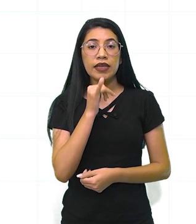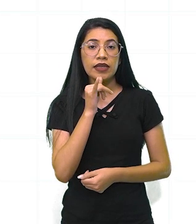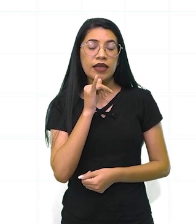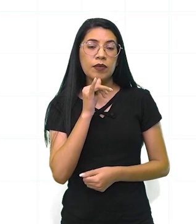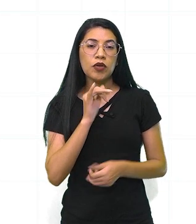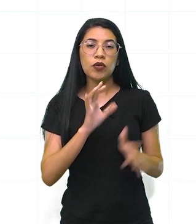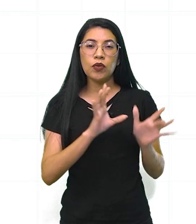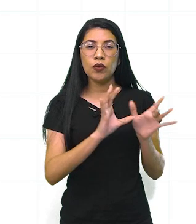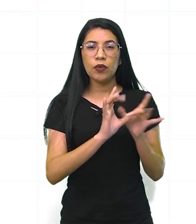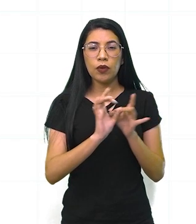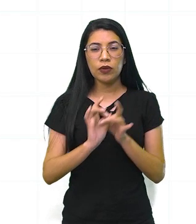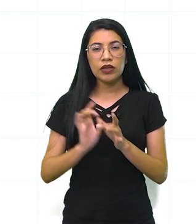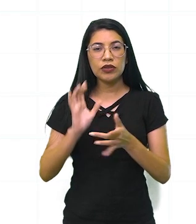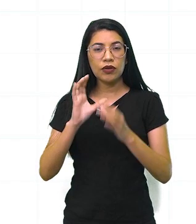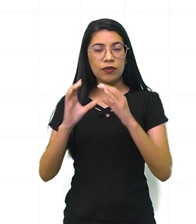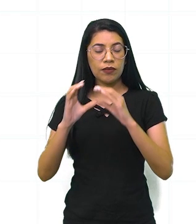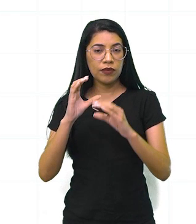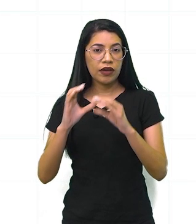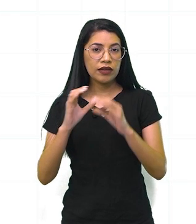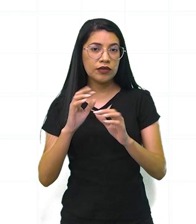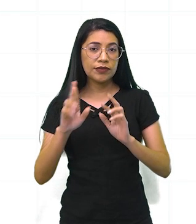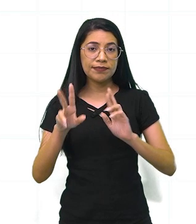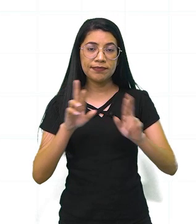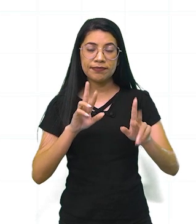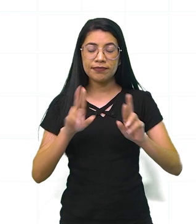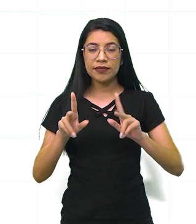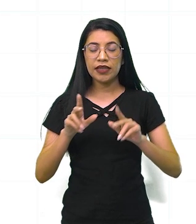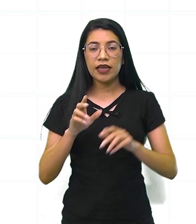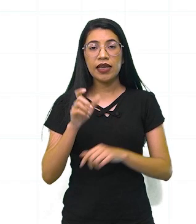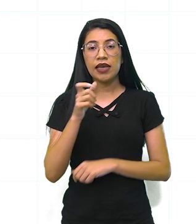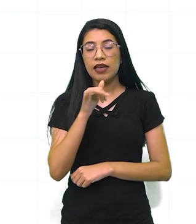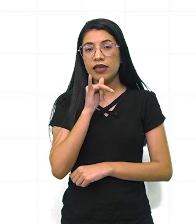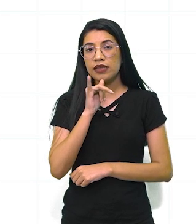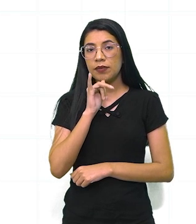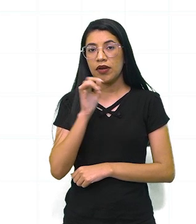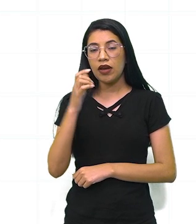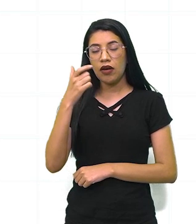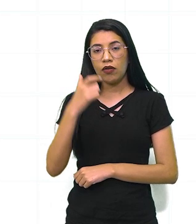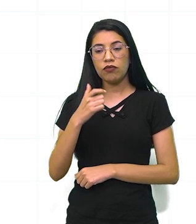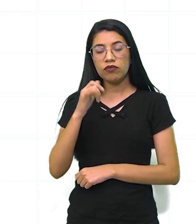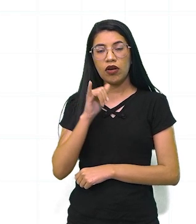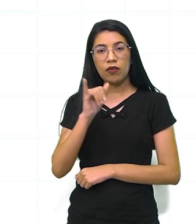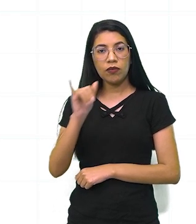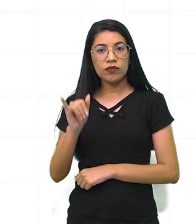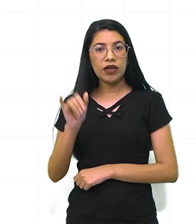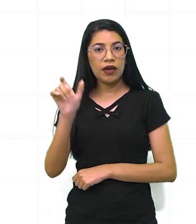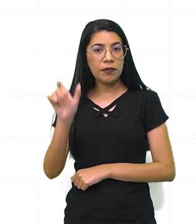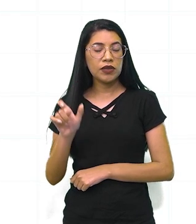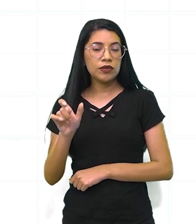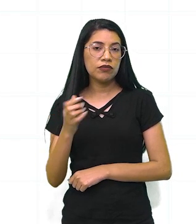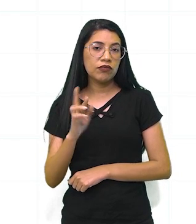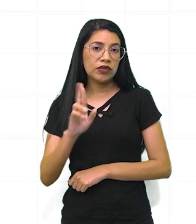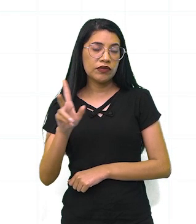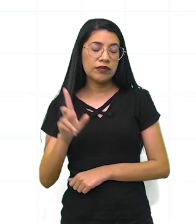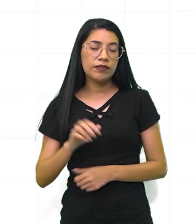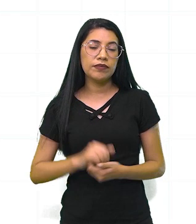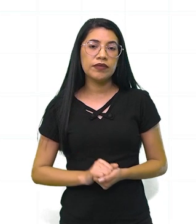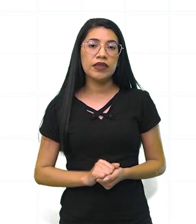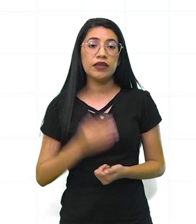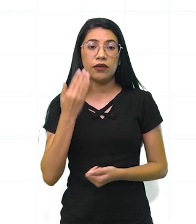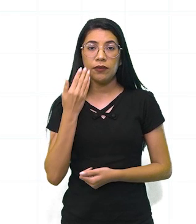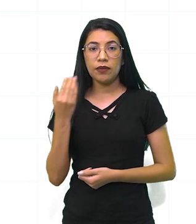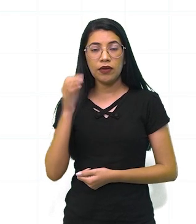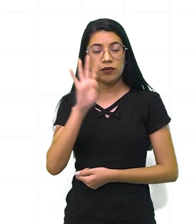situações de comunicação diferente quando eu vou me comunicar né em situações diferentes e aí eu trago para vocês essa